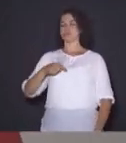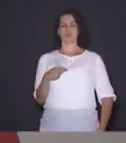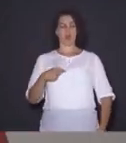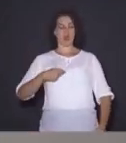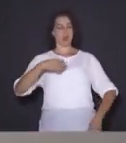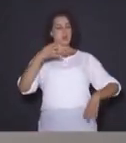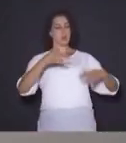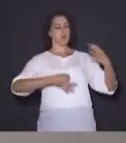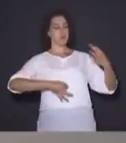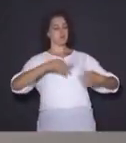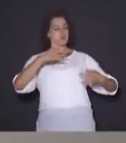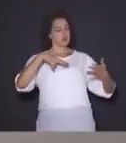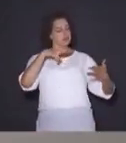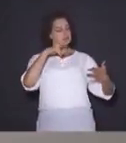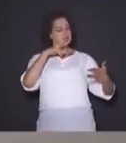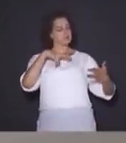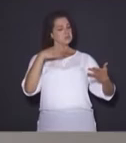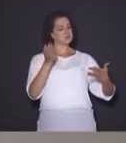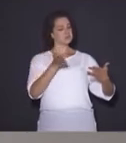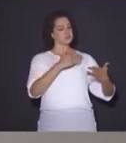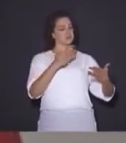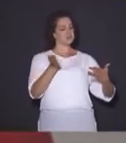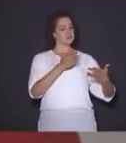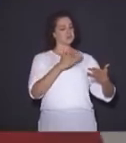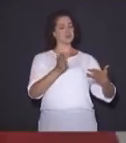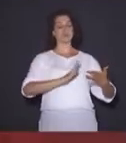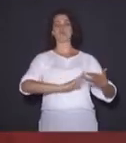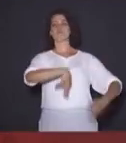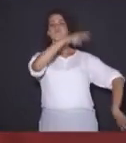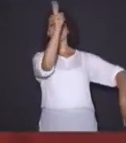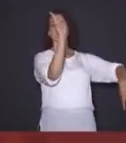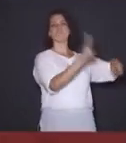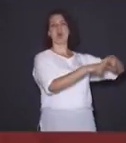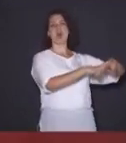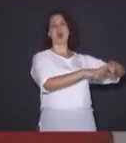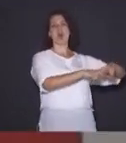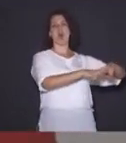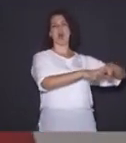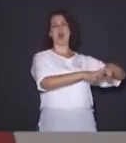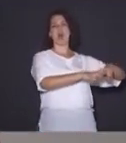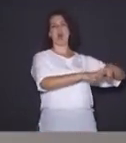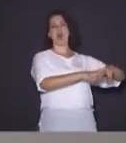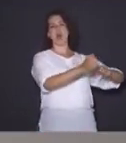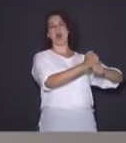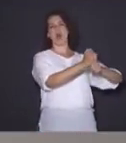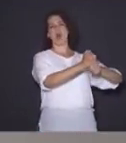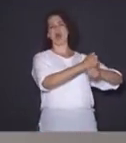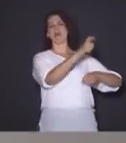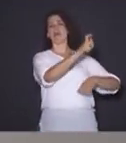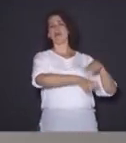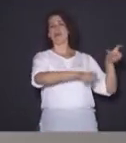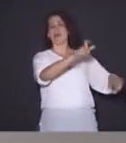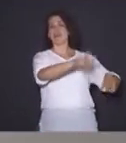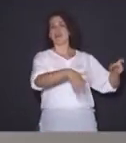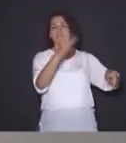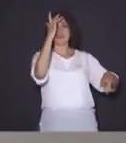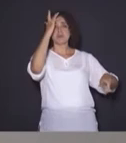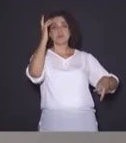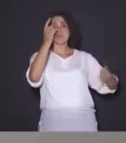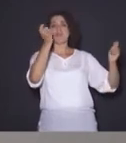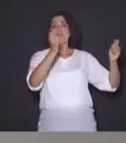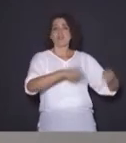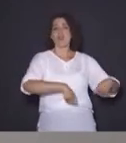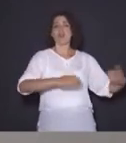o juiz julga aquela acusação com penas duríssimas de pessoas que poderiam da enorme